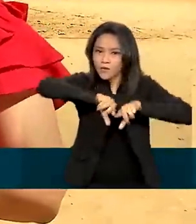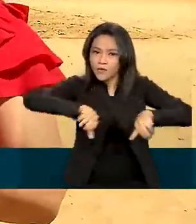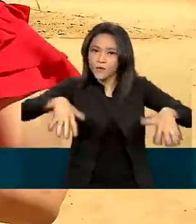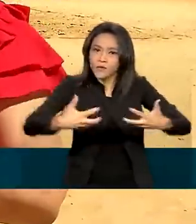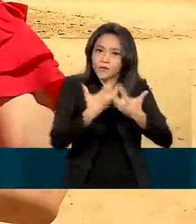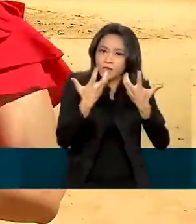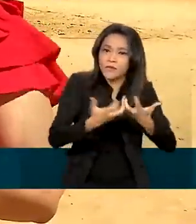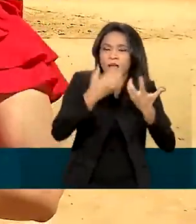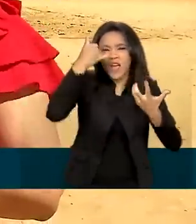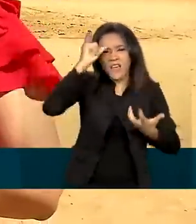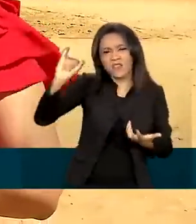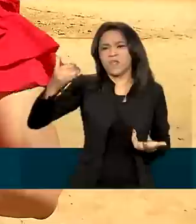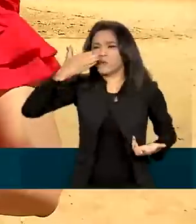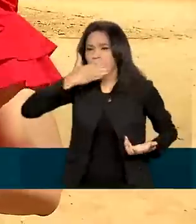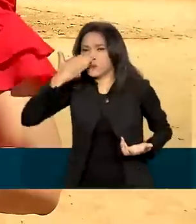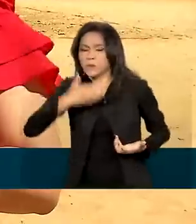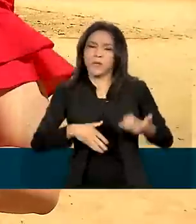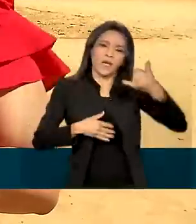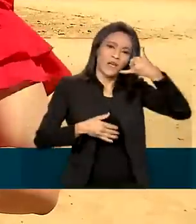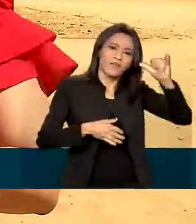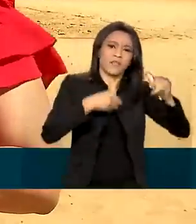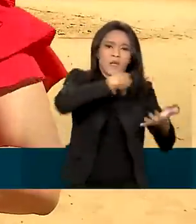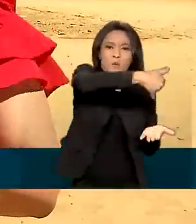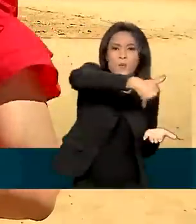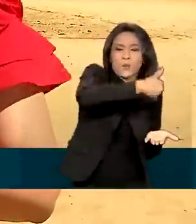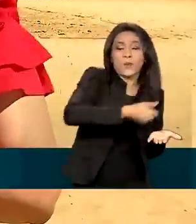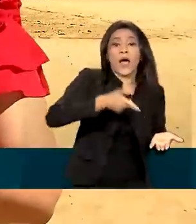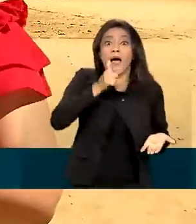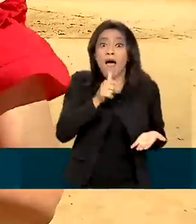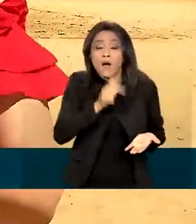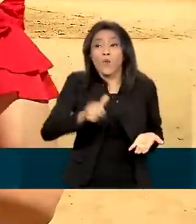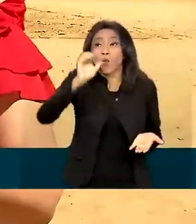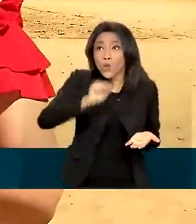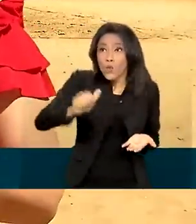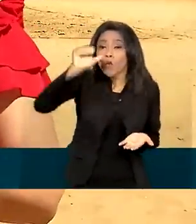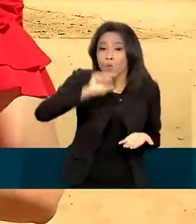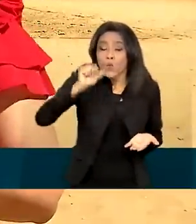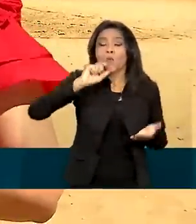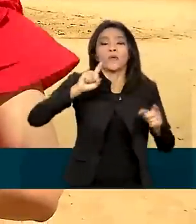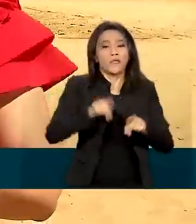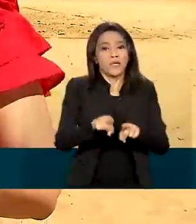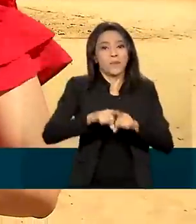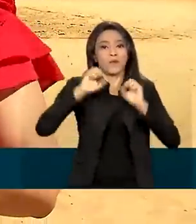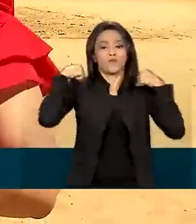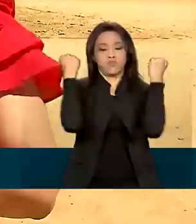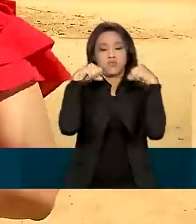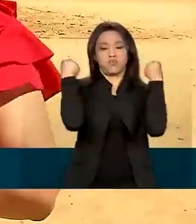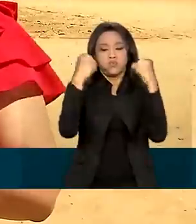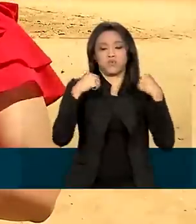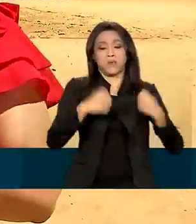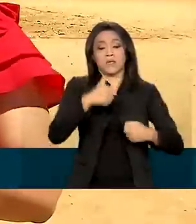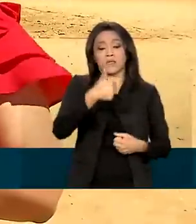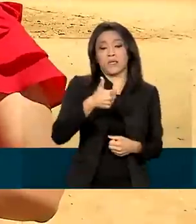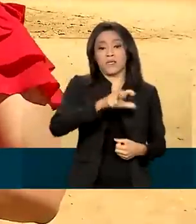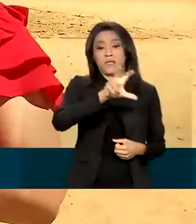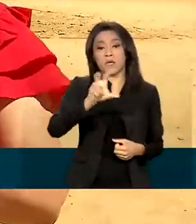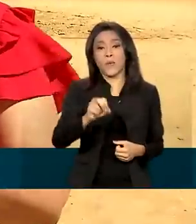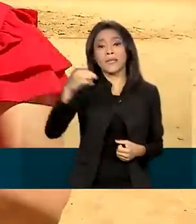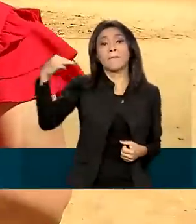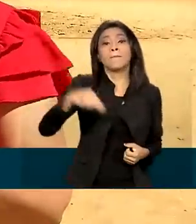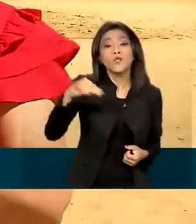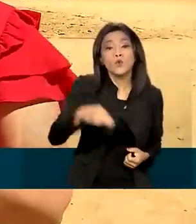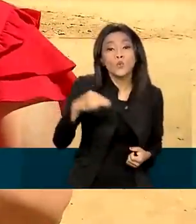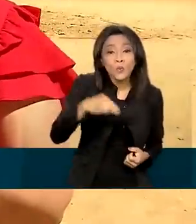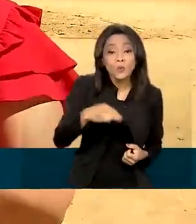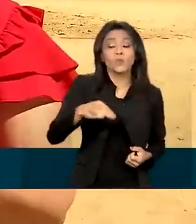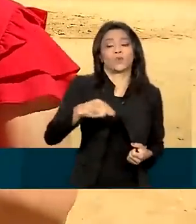evitar o açúcar e também a gordura, tomar mais água e fazer atividades físicas, pelo menos 150 minutos por semana. E não precisa